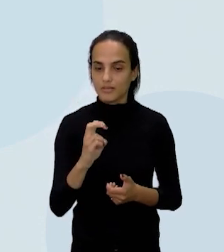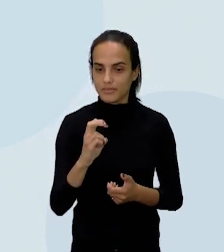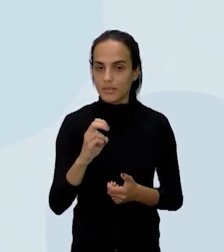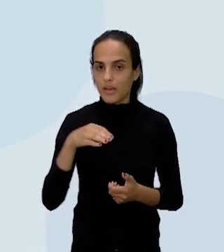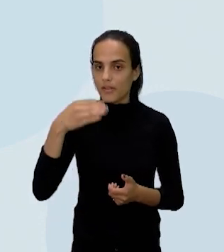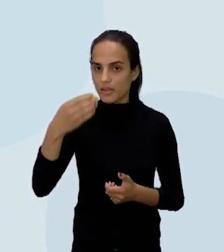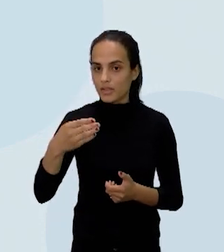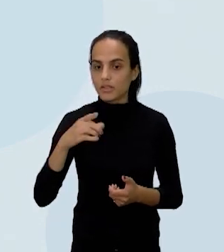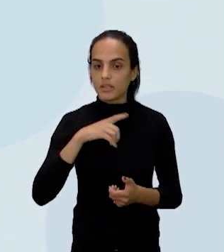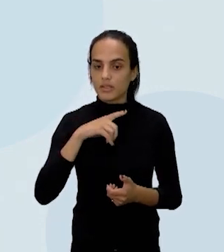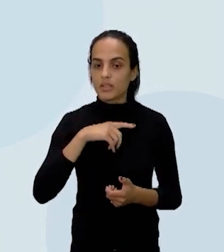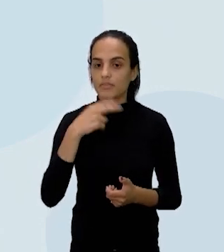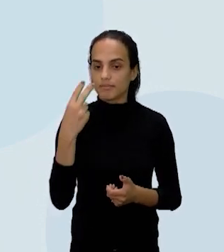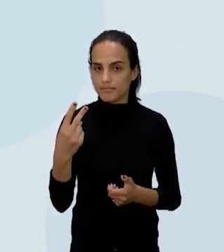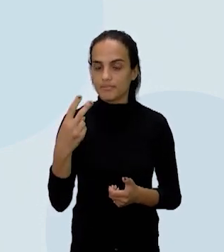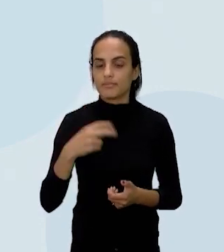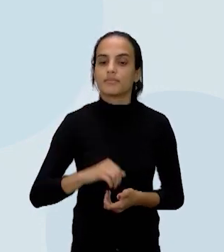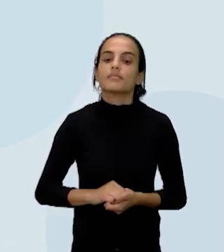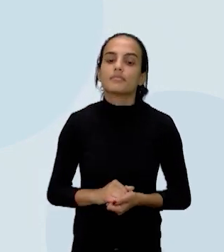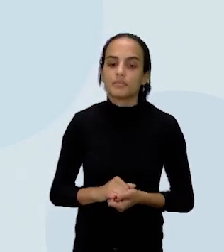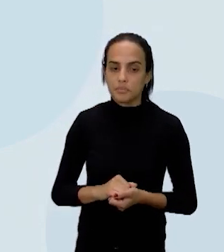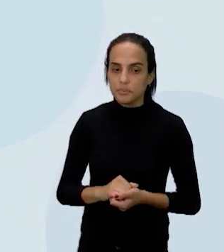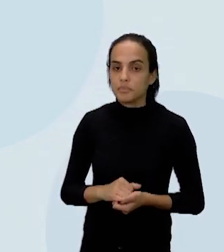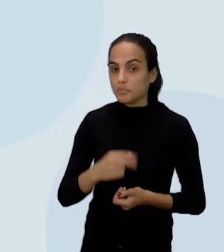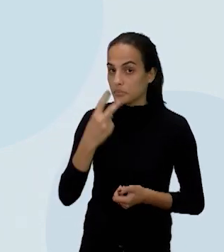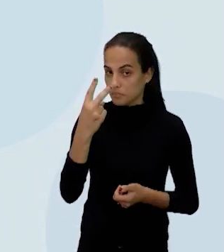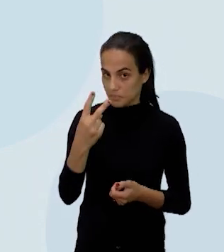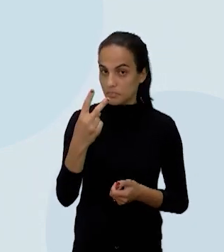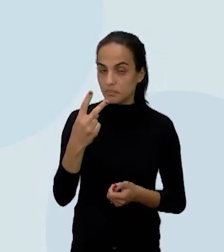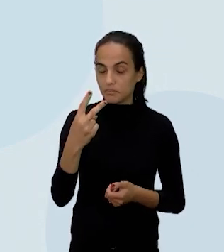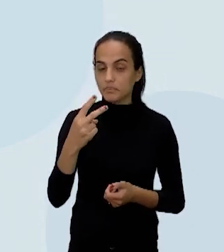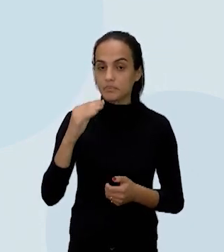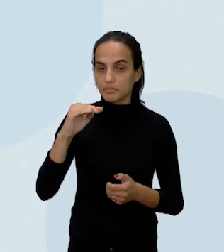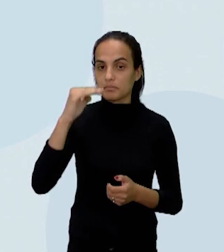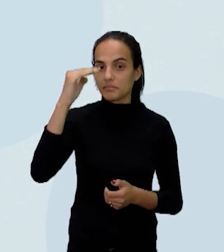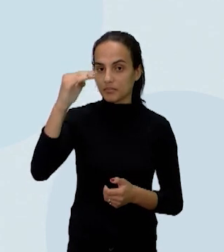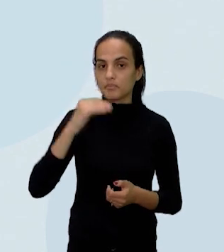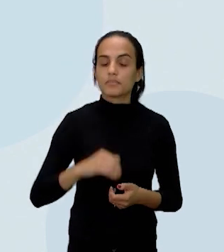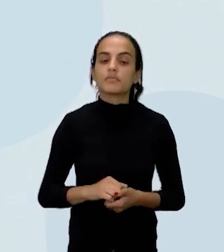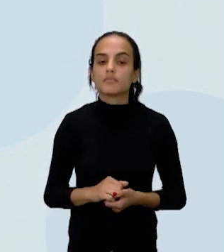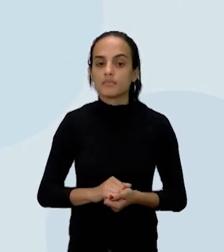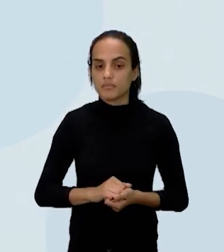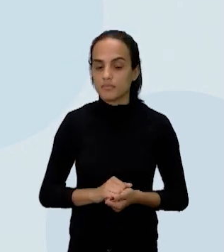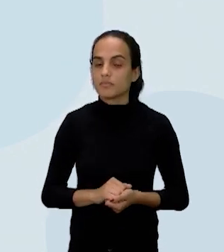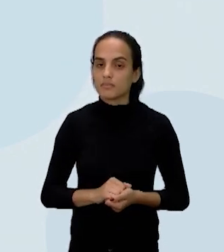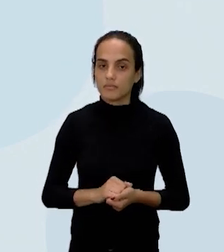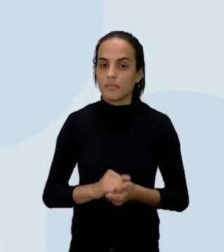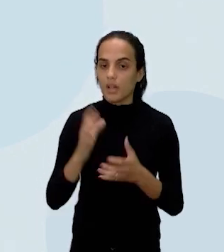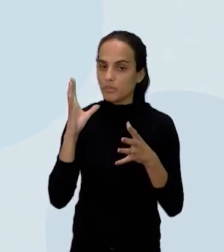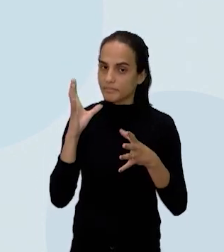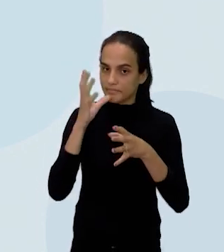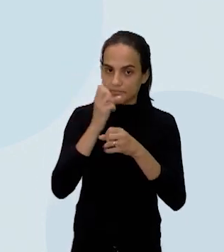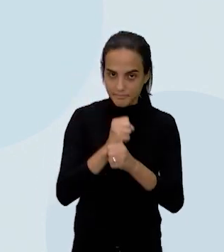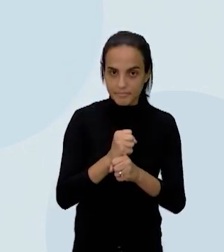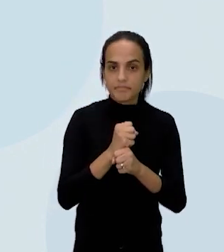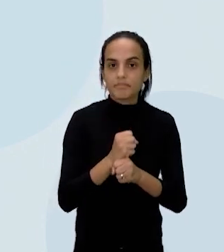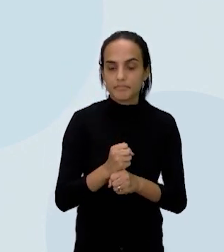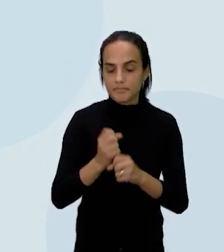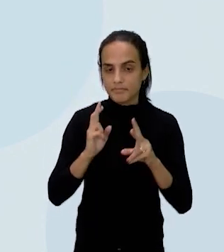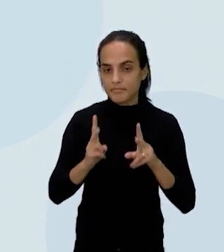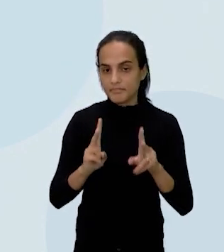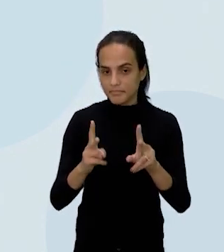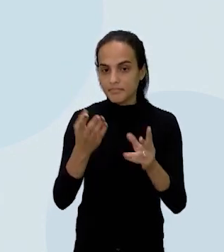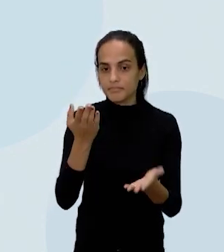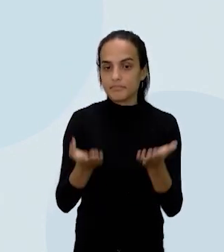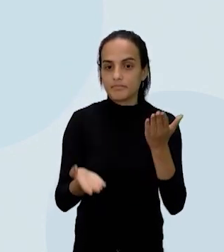esse número 2, ele vai passar a ser a elevação. Então, é dessa forma que eu calculo a constante de